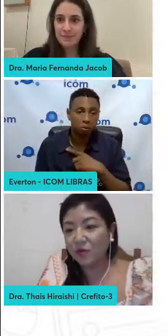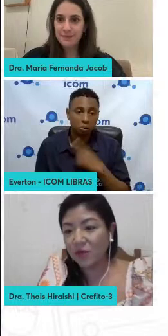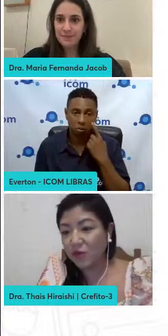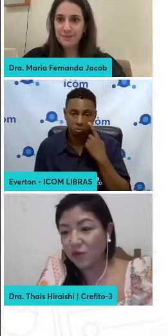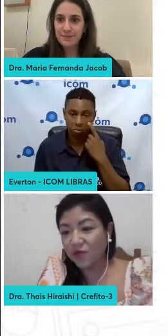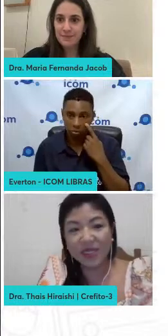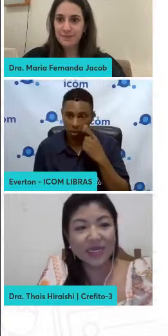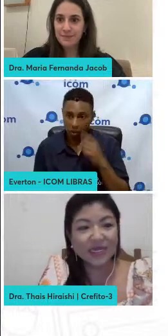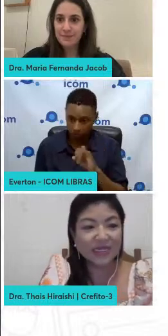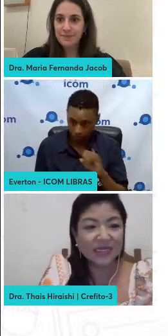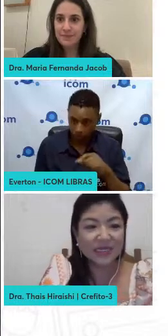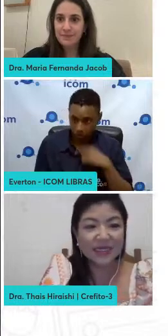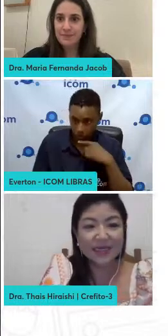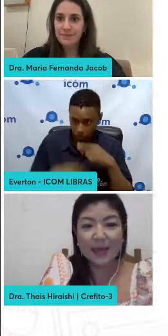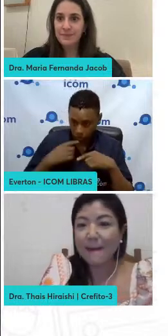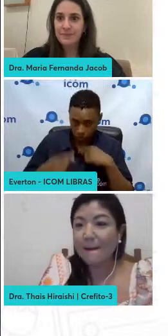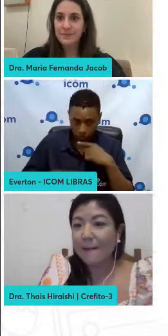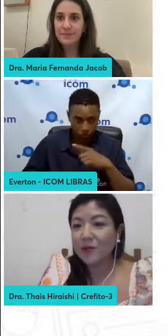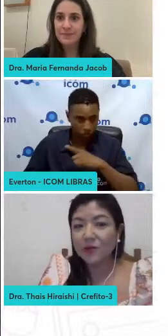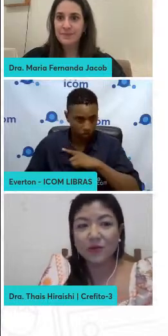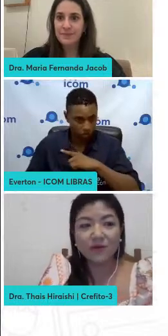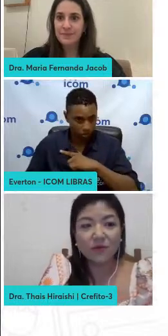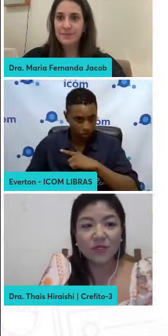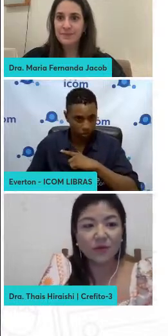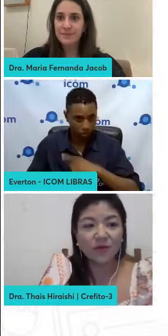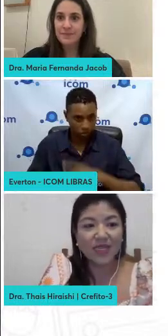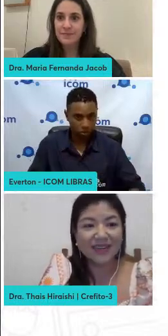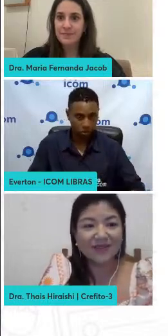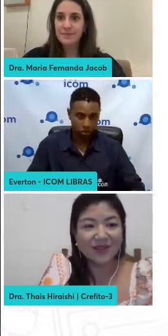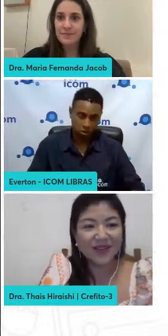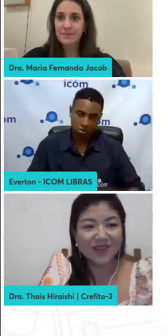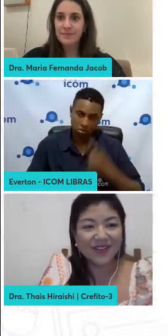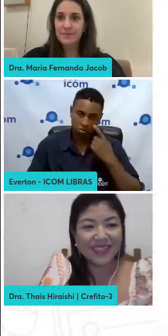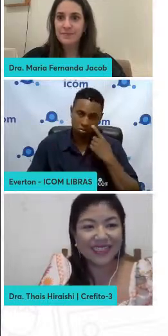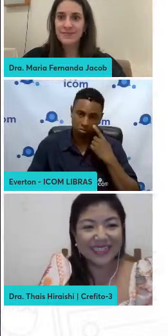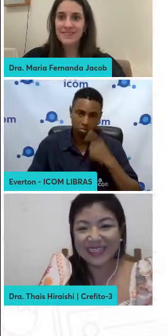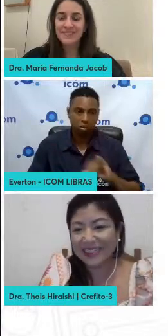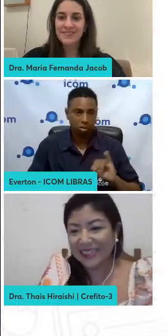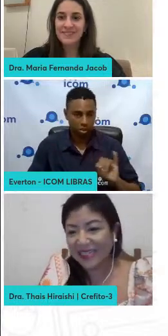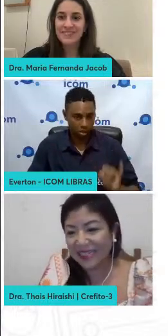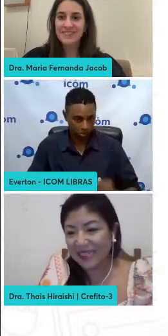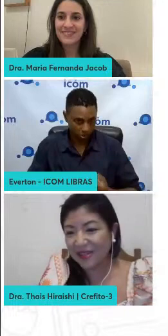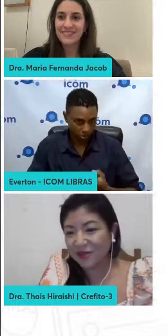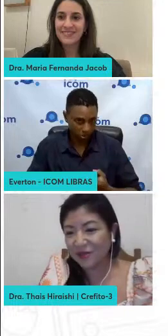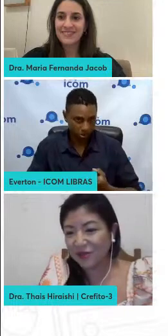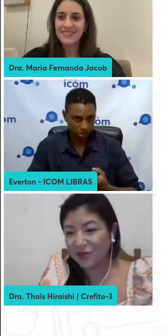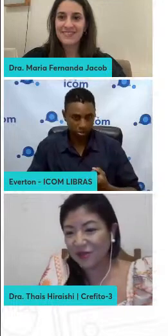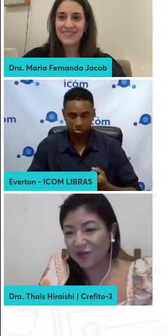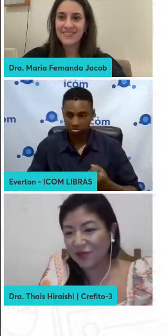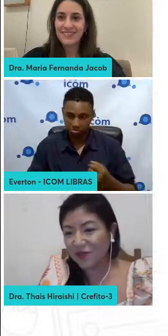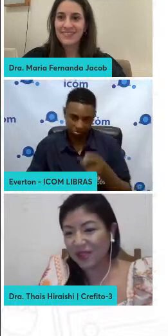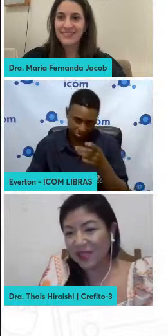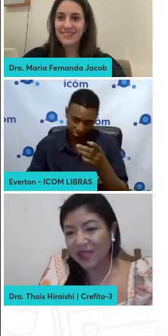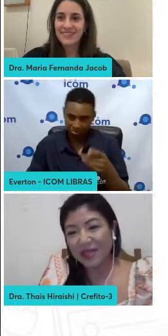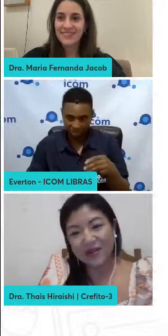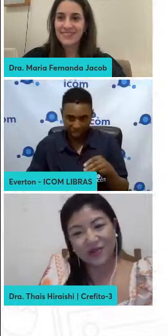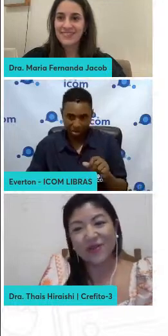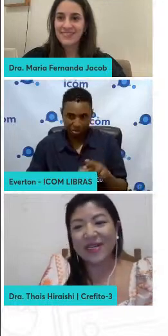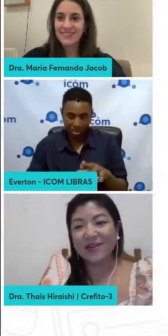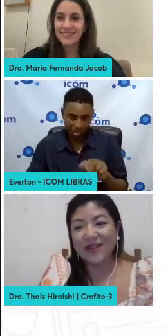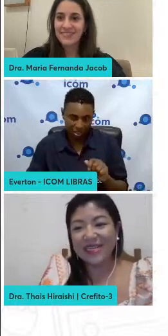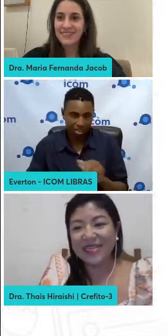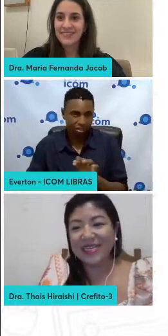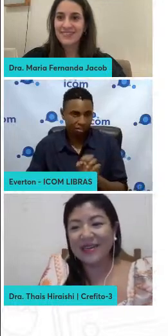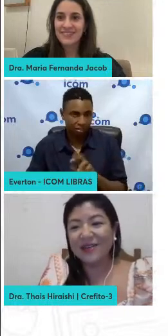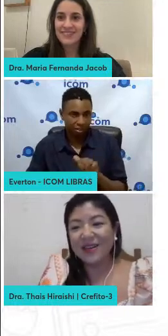tiverem alguma dúvida. Doutora, vamos aproveitar a doutora Maria Fernanda, que ela está aqui conosco.